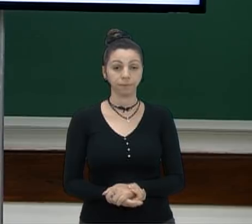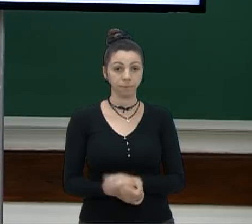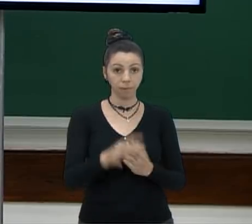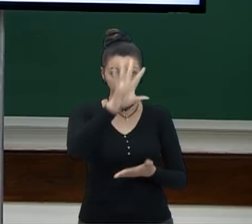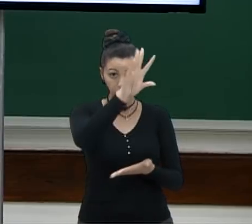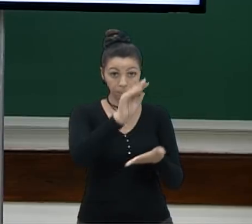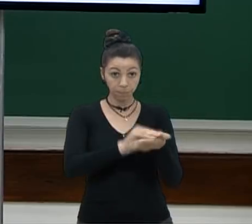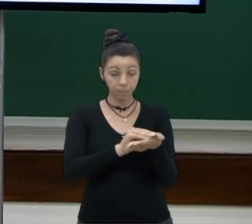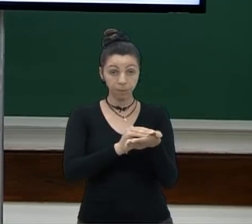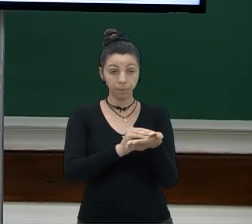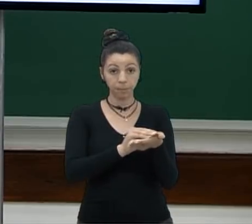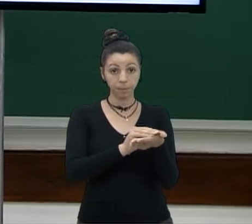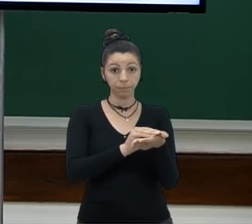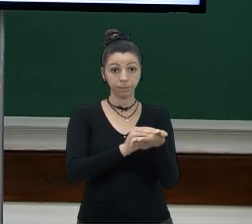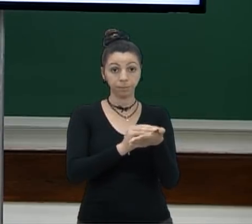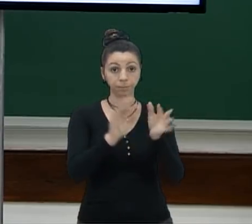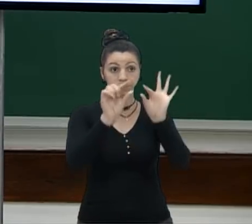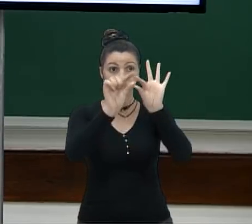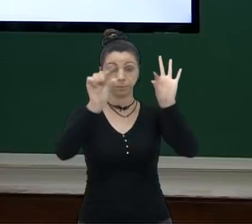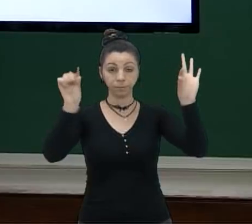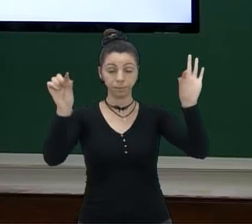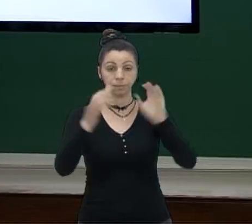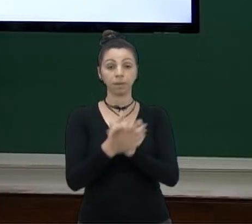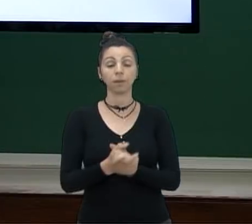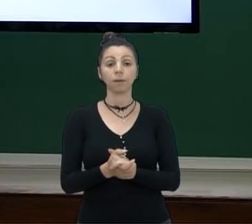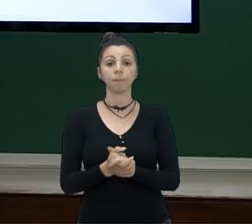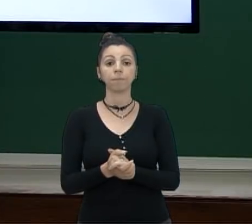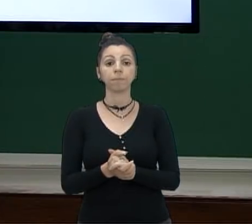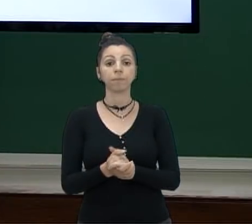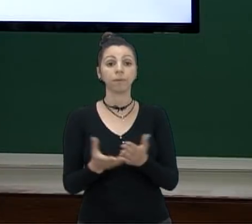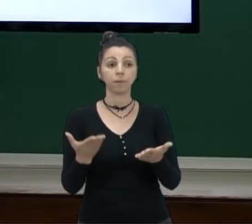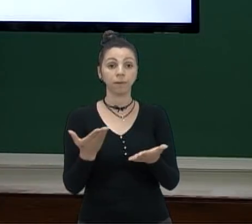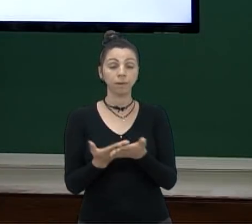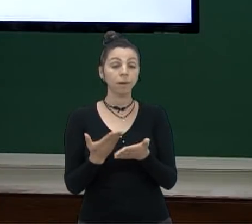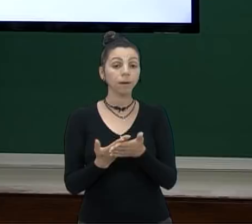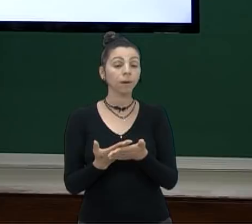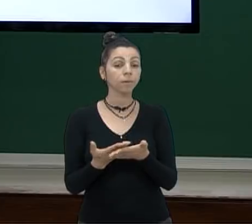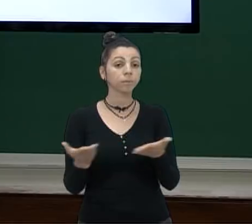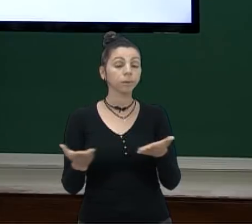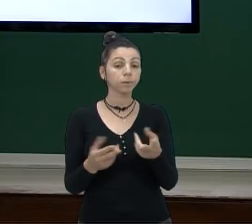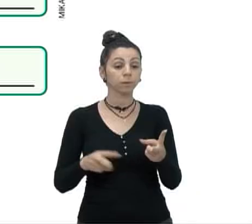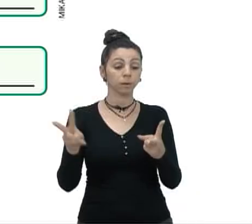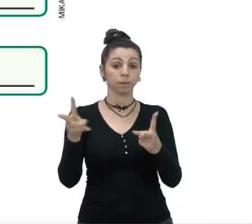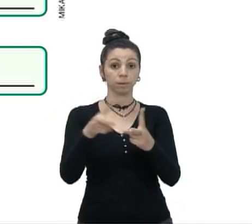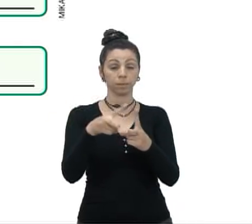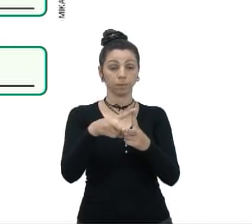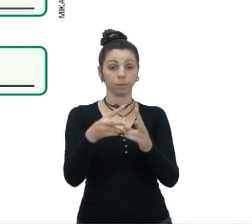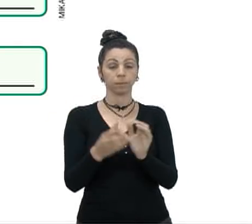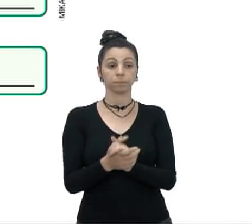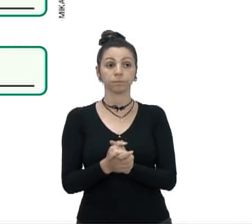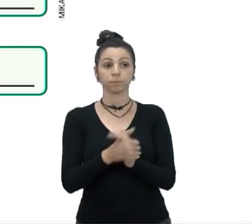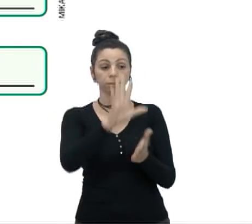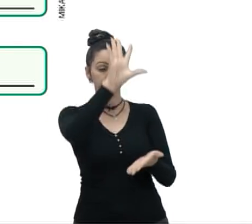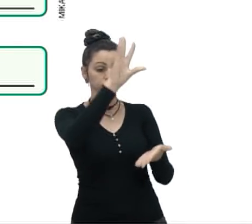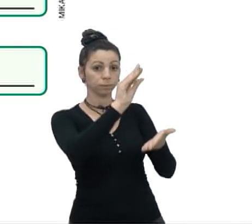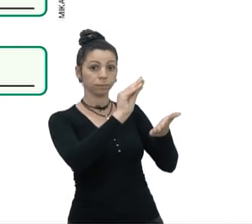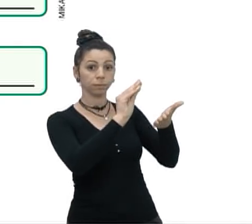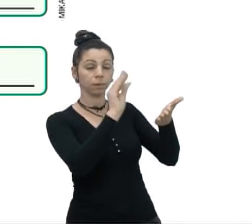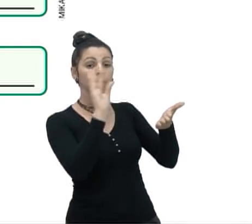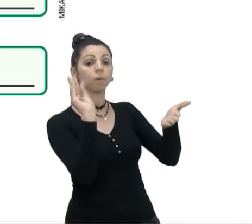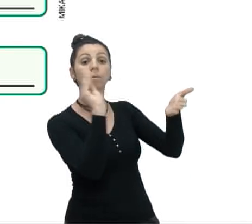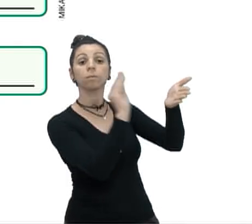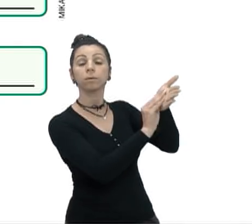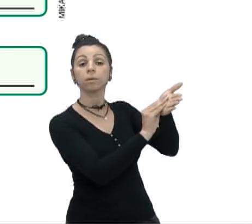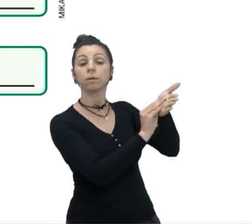Copiou o exercício? Então, nessa aula de hoje, nós temos 2 exercícios. Olhem o segundo. Complete o esquema usando as